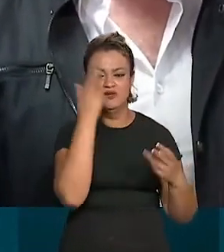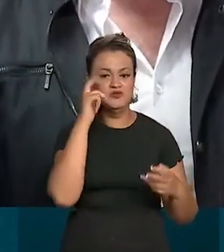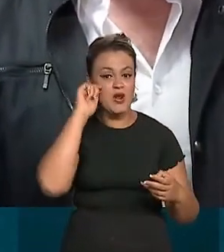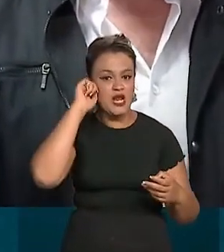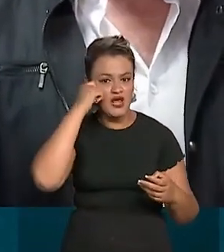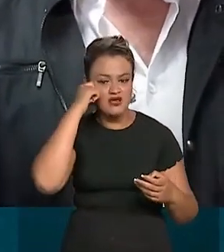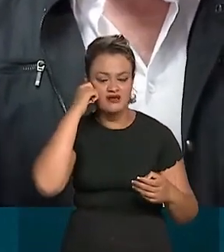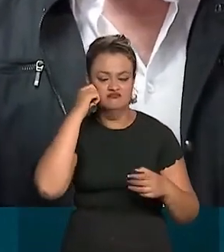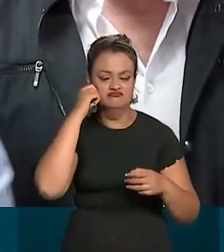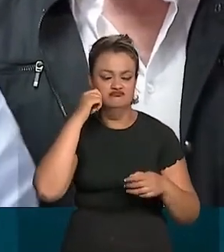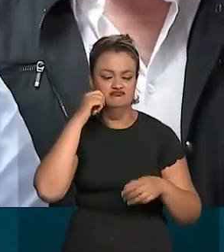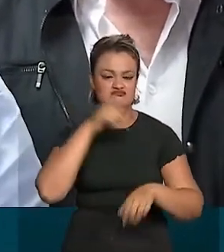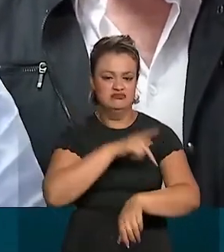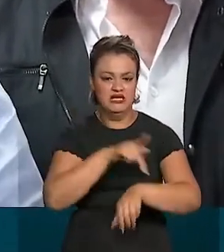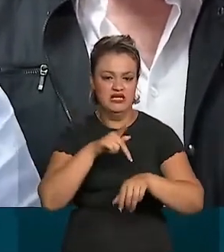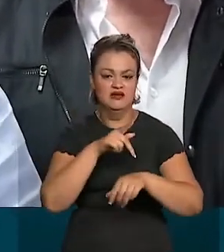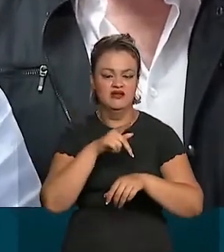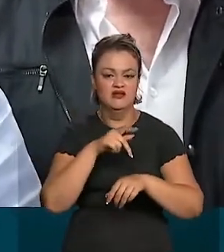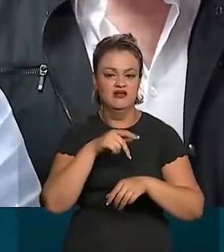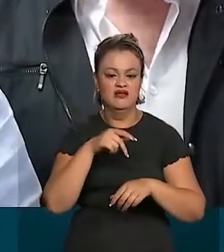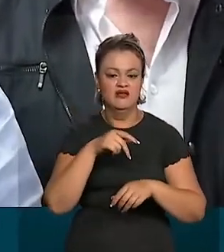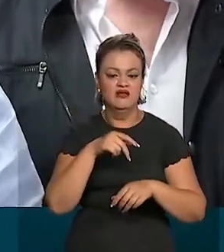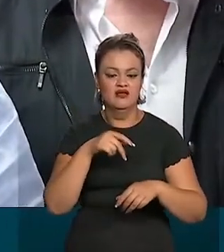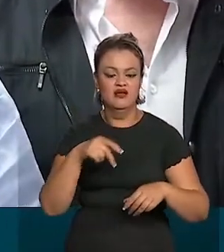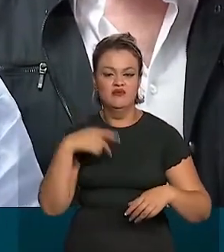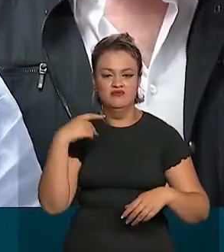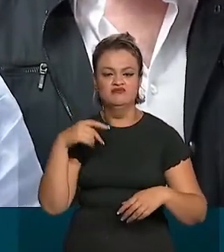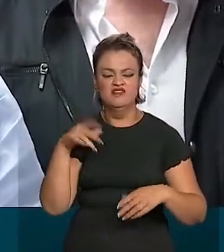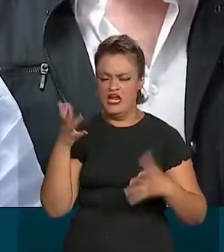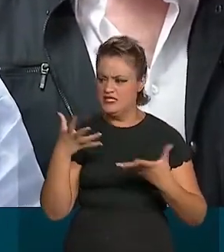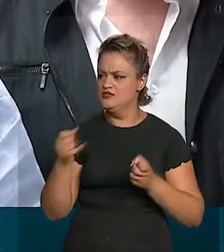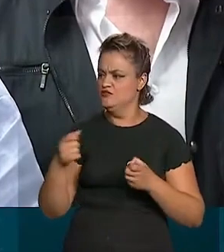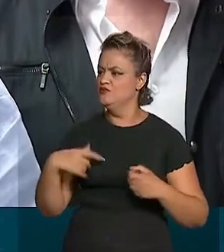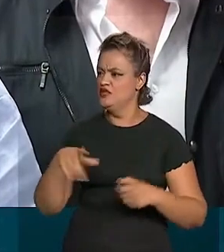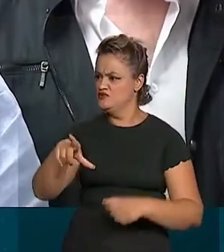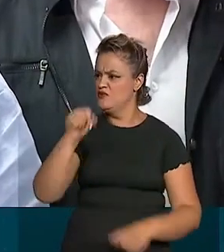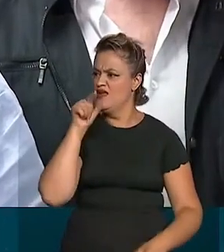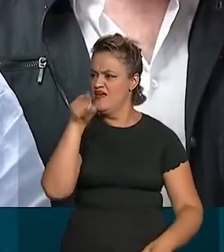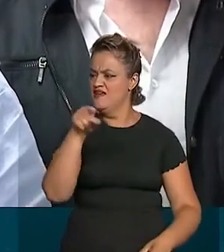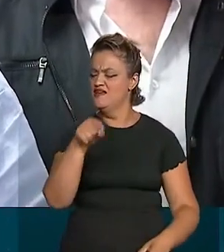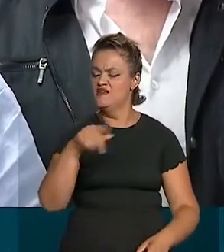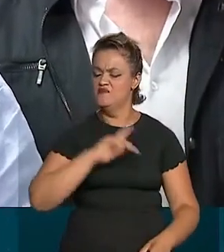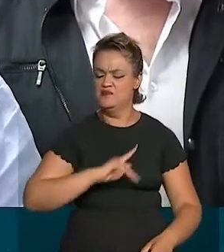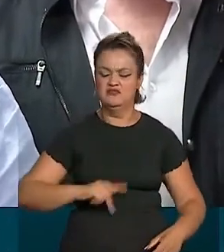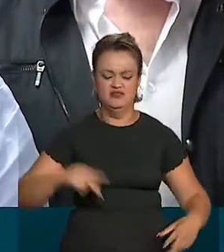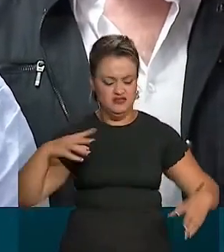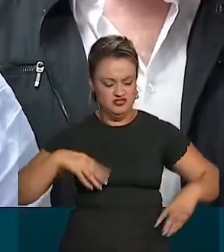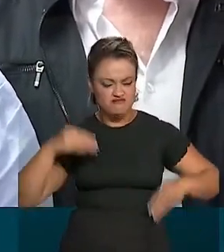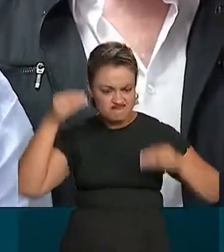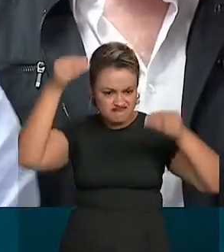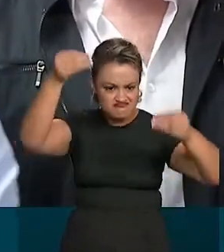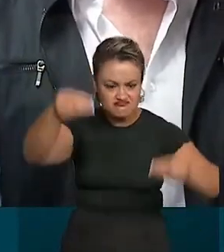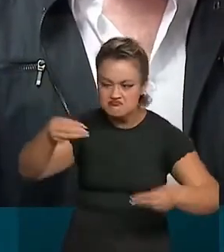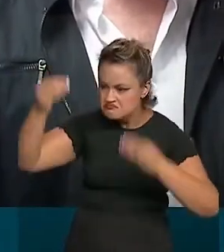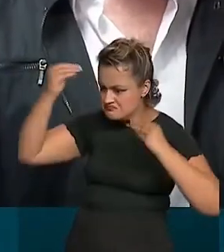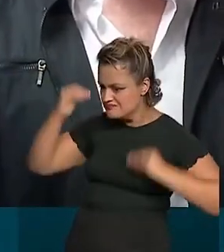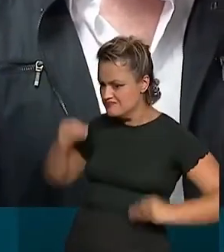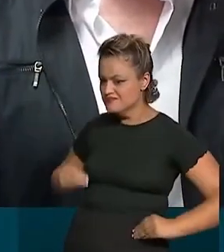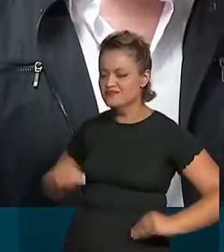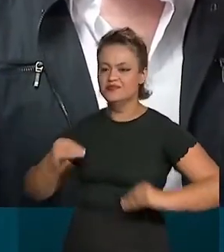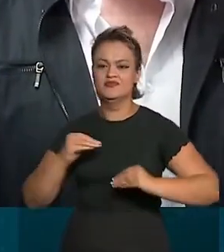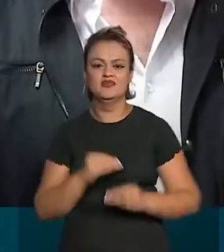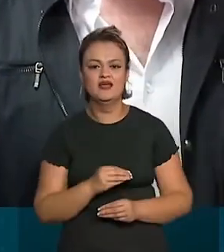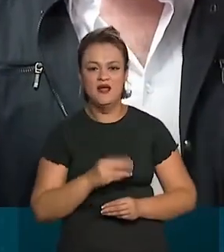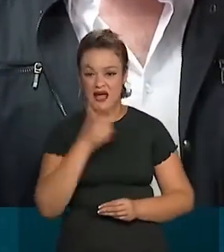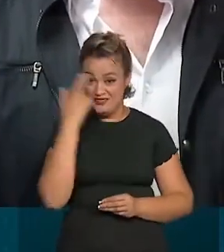negras desse país colocaram a faixa no pescoço de um presidente da República. Foi no dia 1º eles colocaram. Essa gente já estava